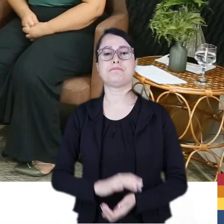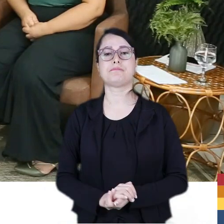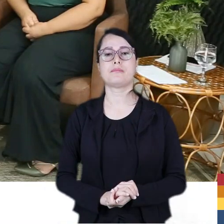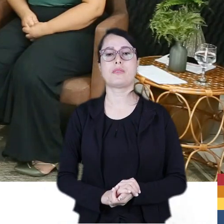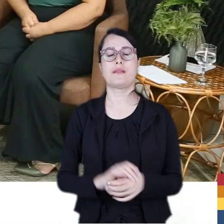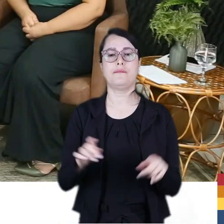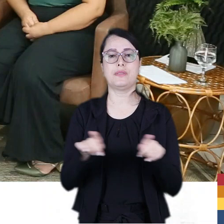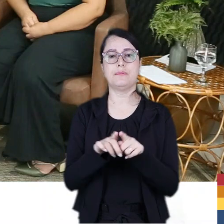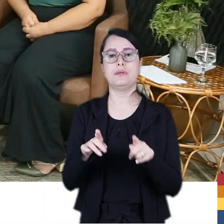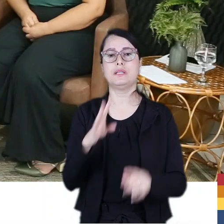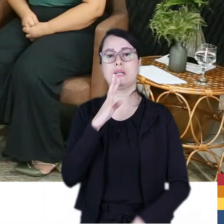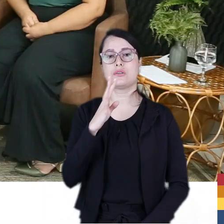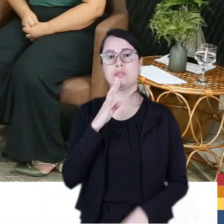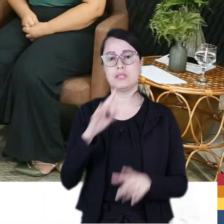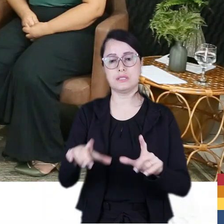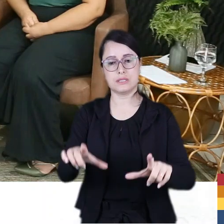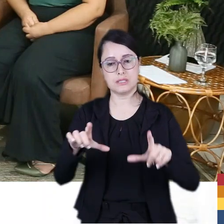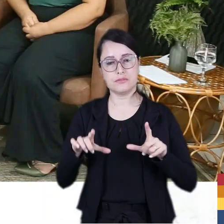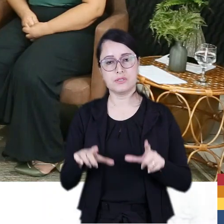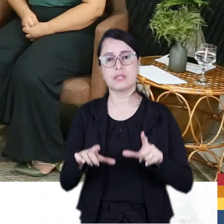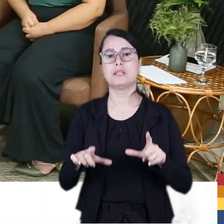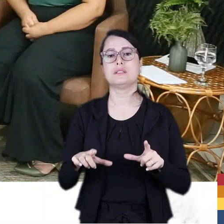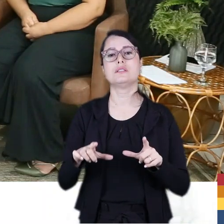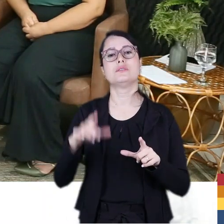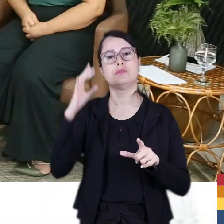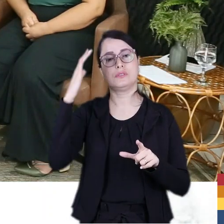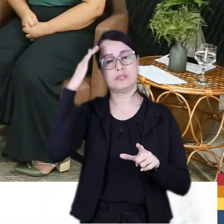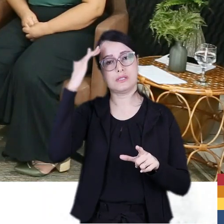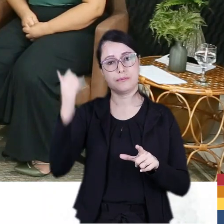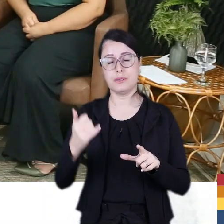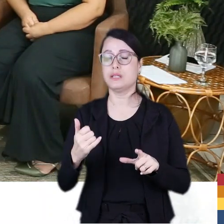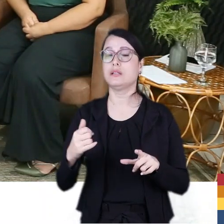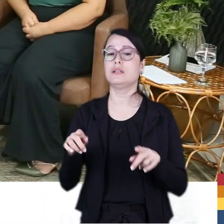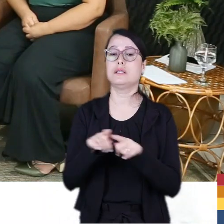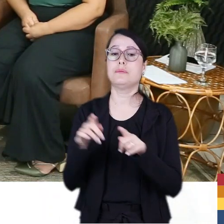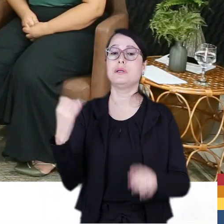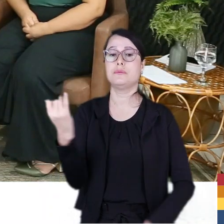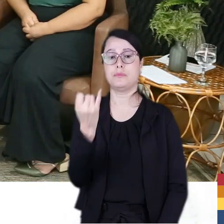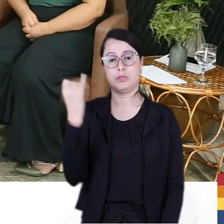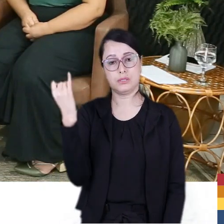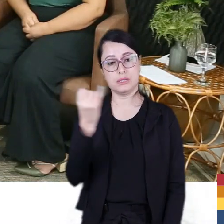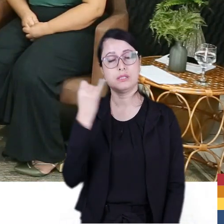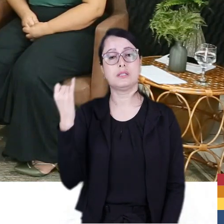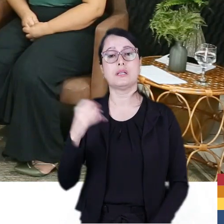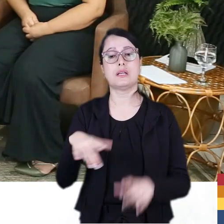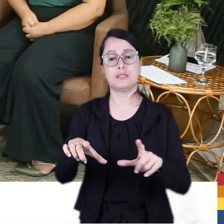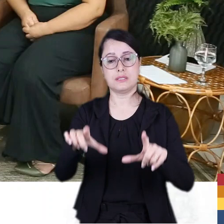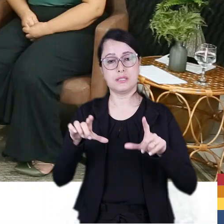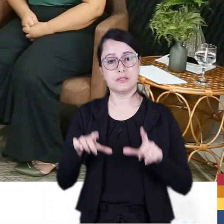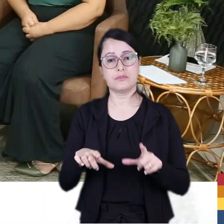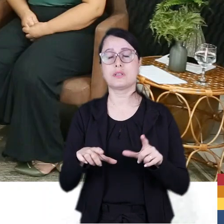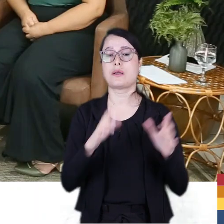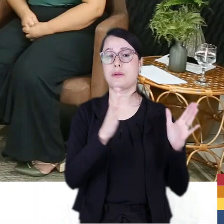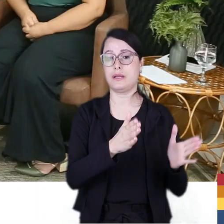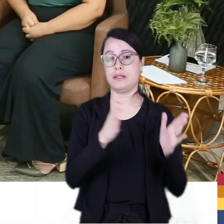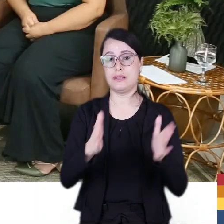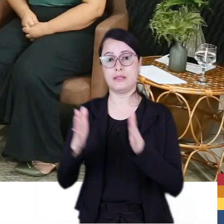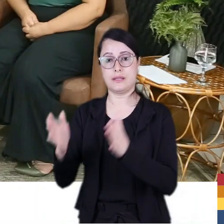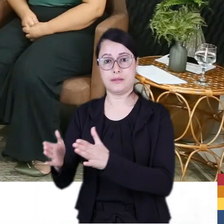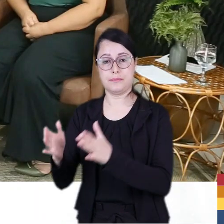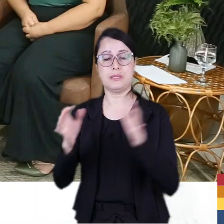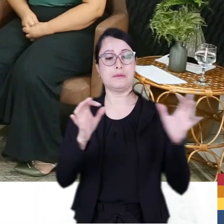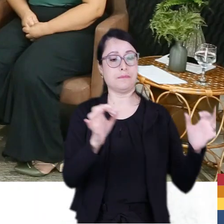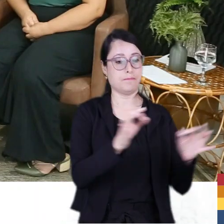que regulamenta os programas de aprendizagem profissional e eles podem sim ser reconhecidos como cursos técnicos de nível médio e